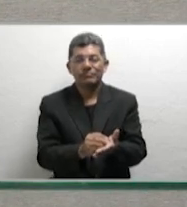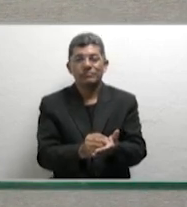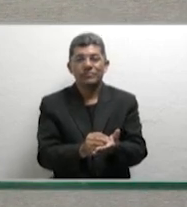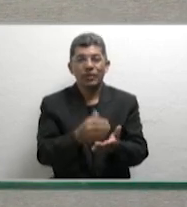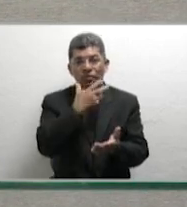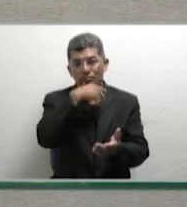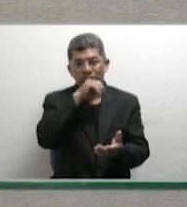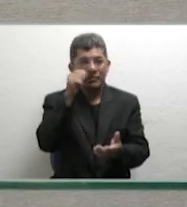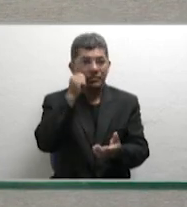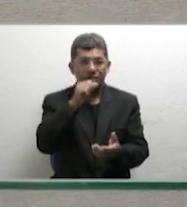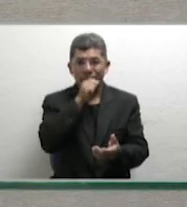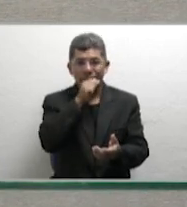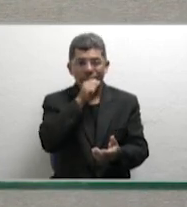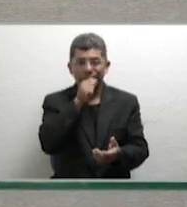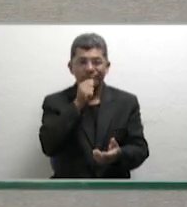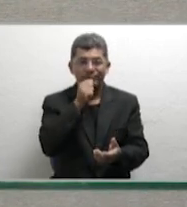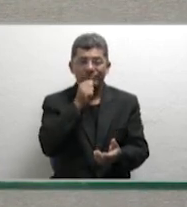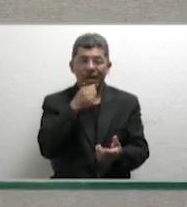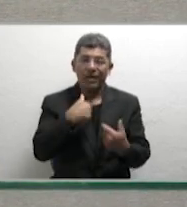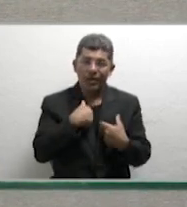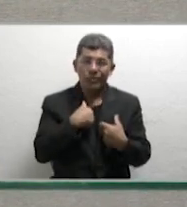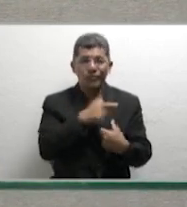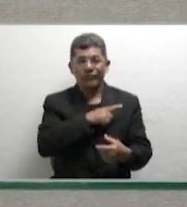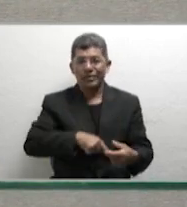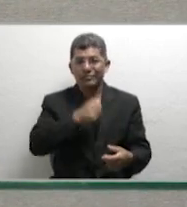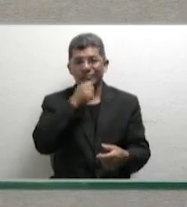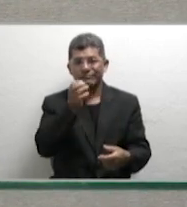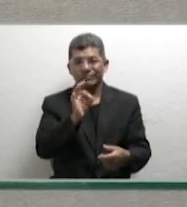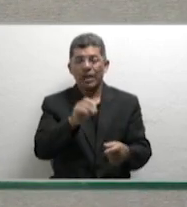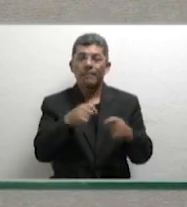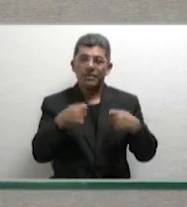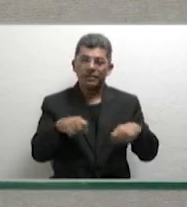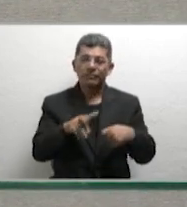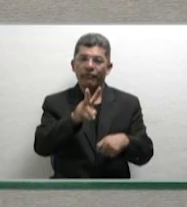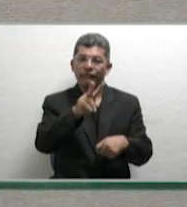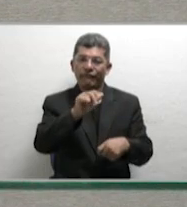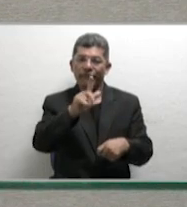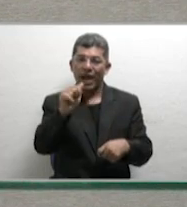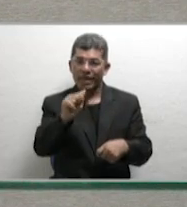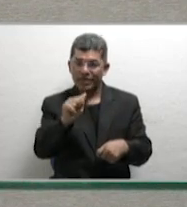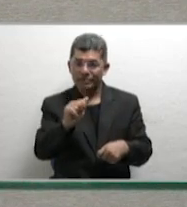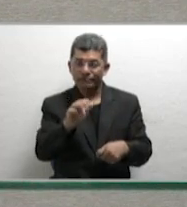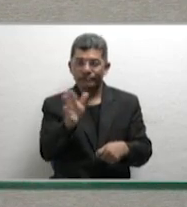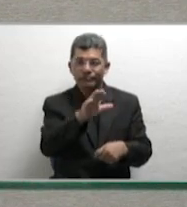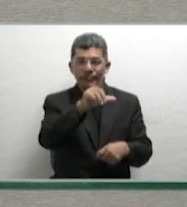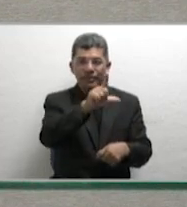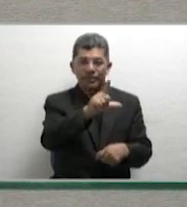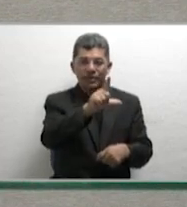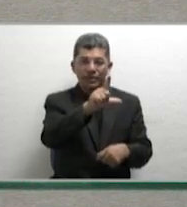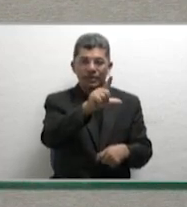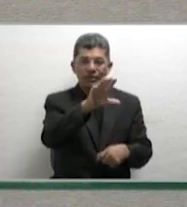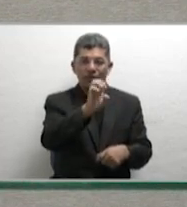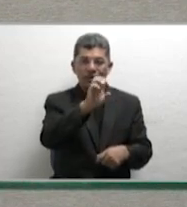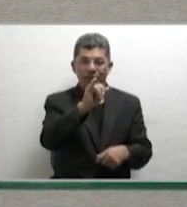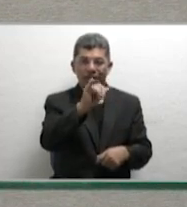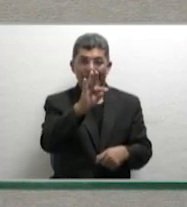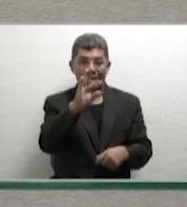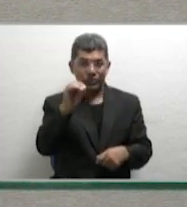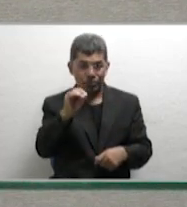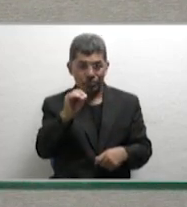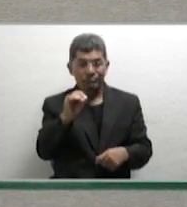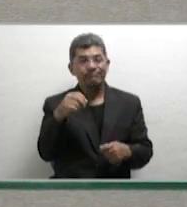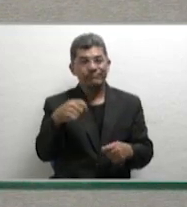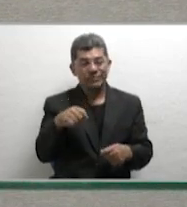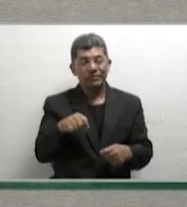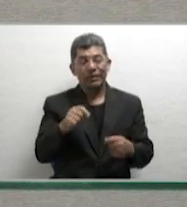resolverem, nem eu, nem o governo. É que nós precisamos de uma vaga e um leito para que essa criança possa fazer esse